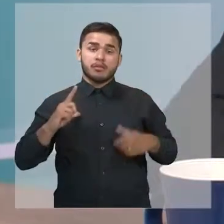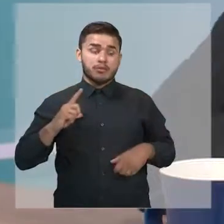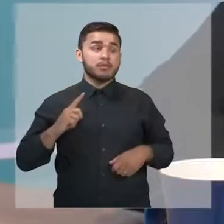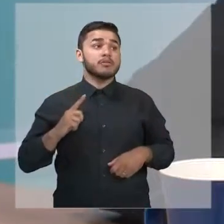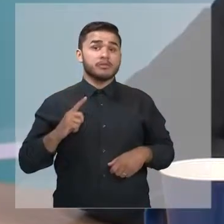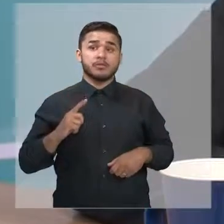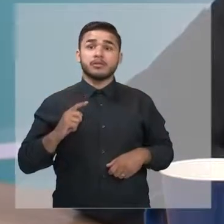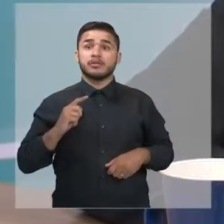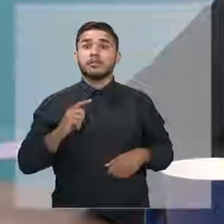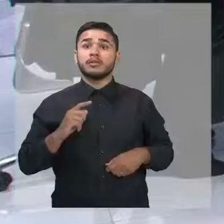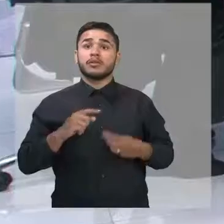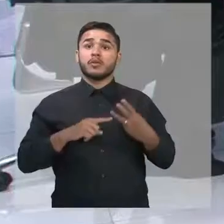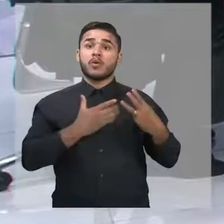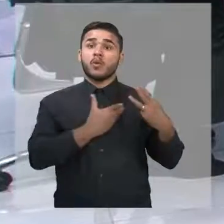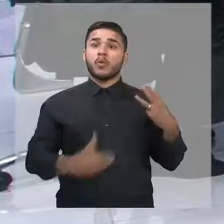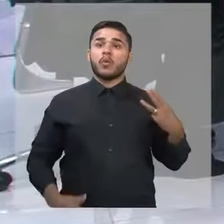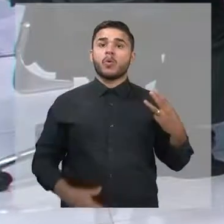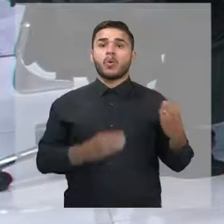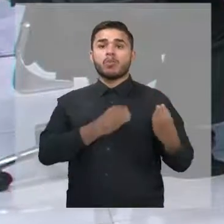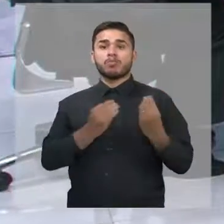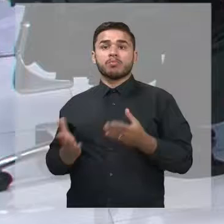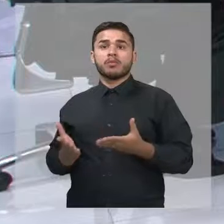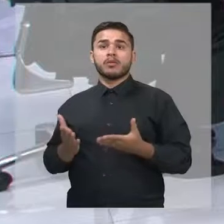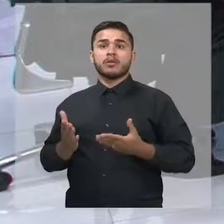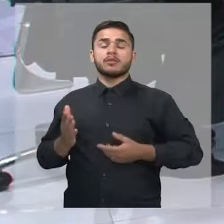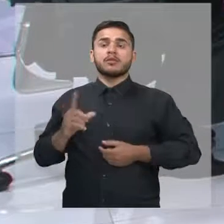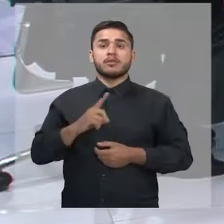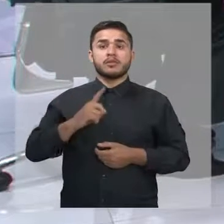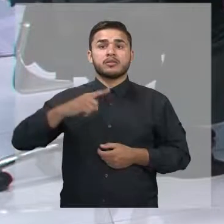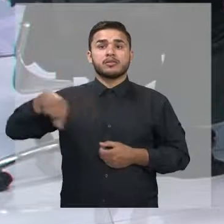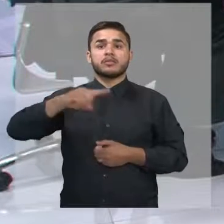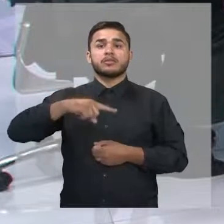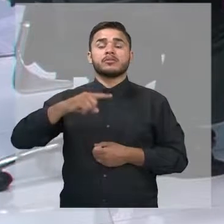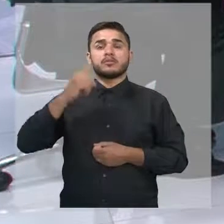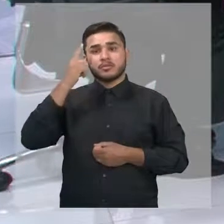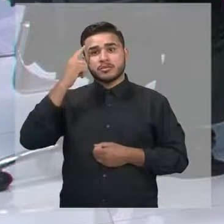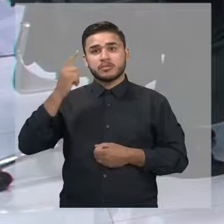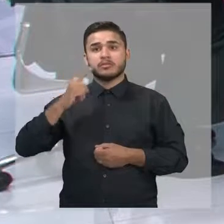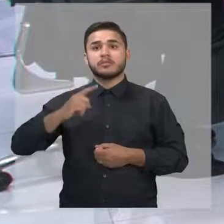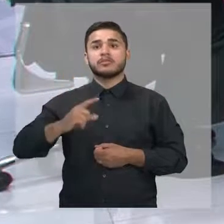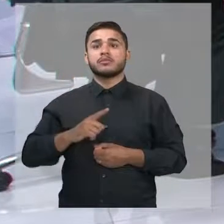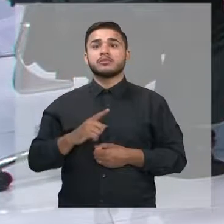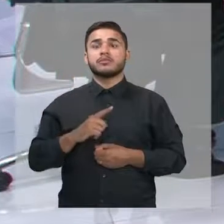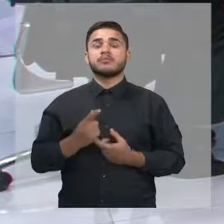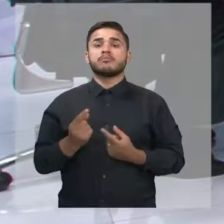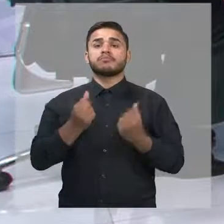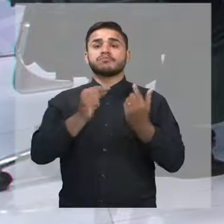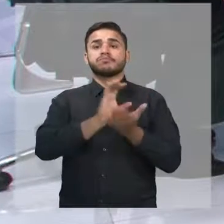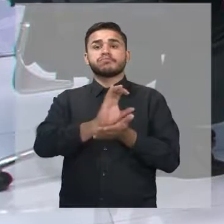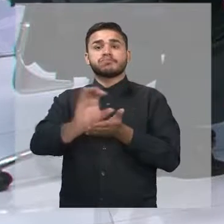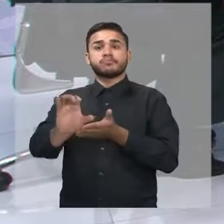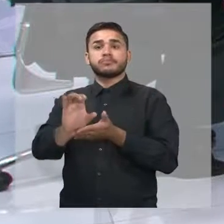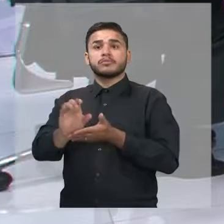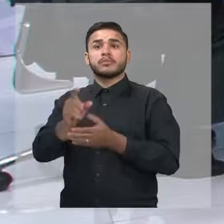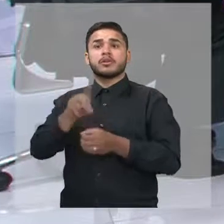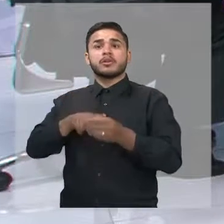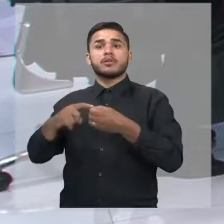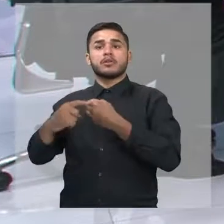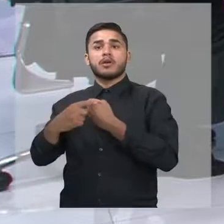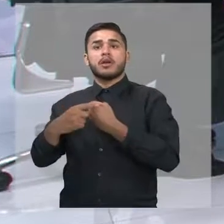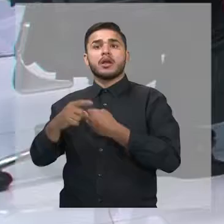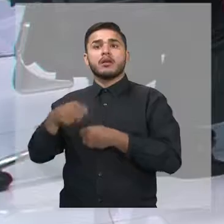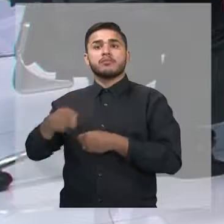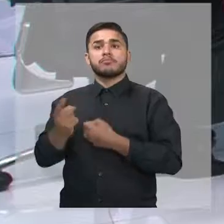sem retorno, e para tirar dinheiro do Estado, as mais diversas fórmulas são utilizadas sem